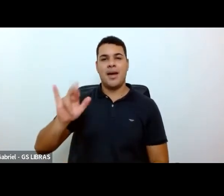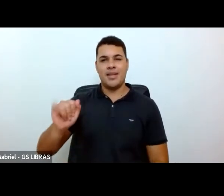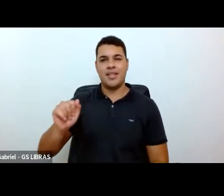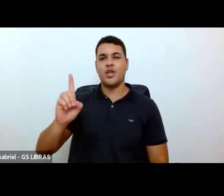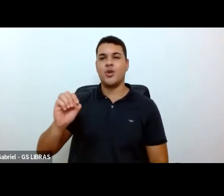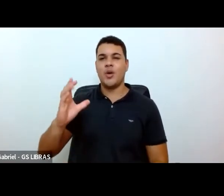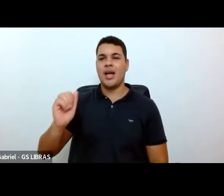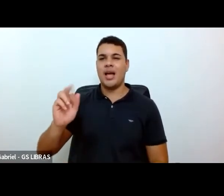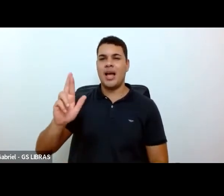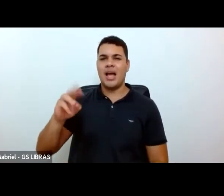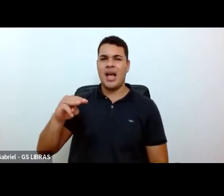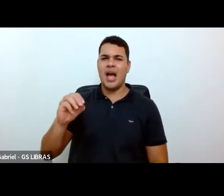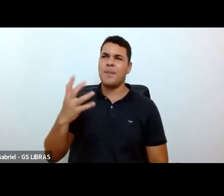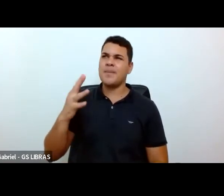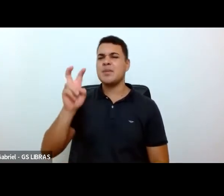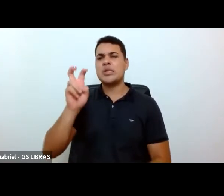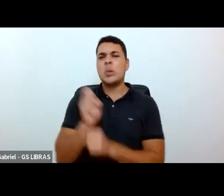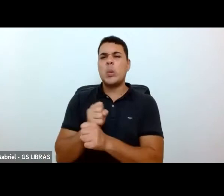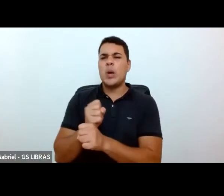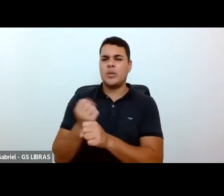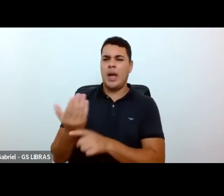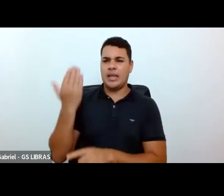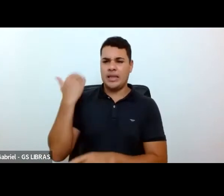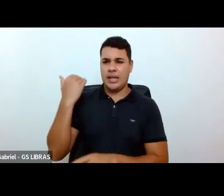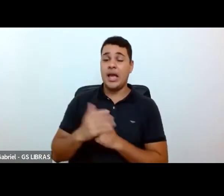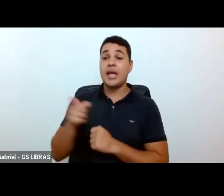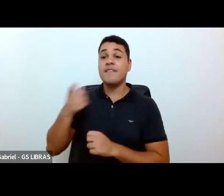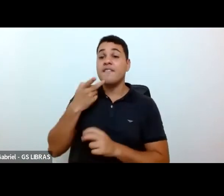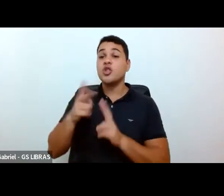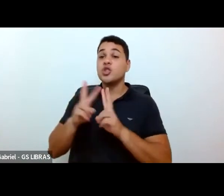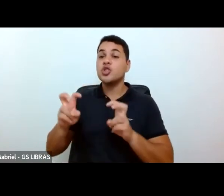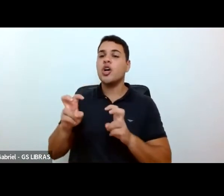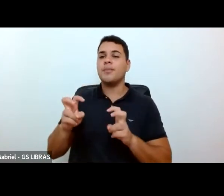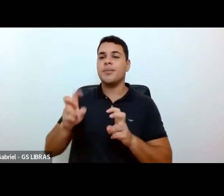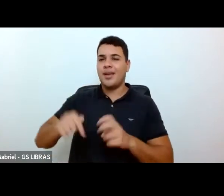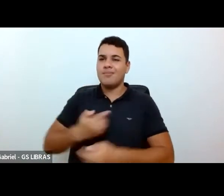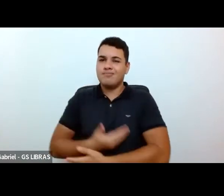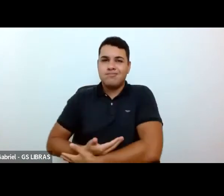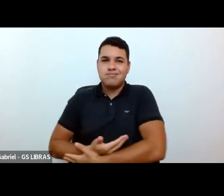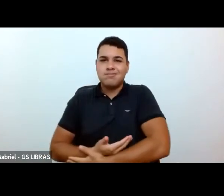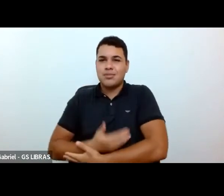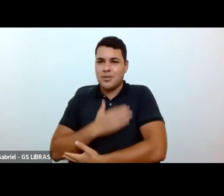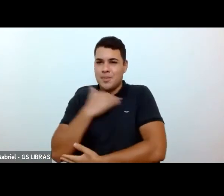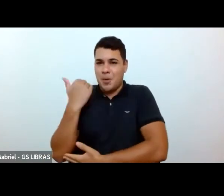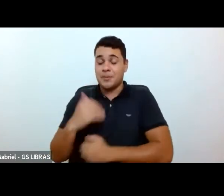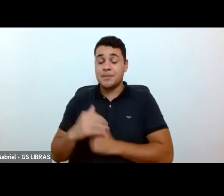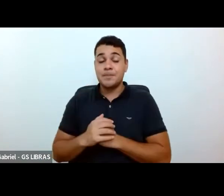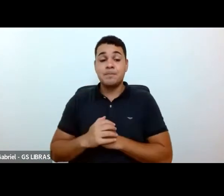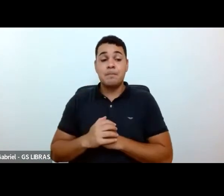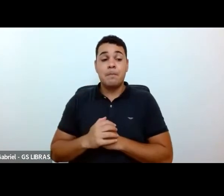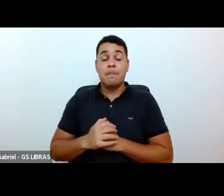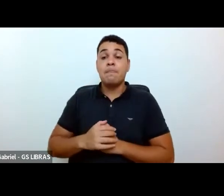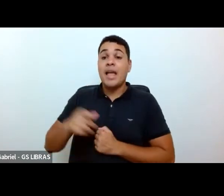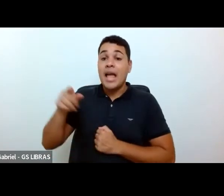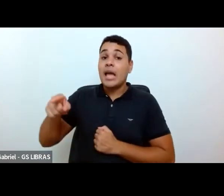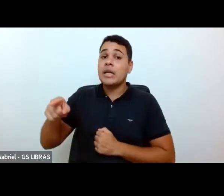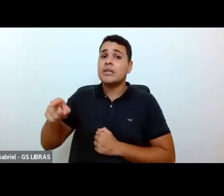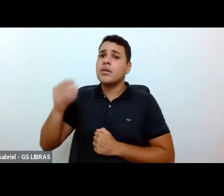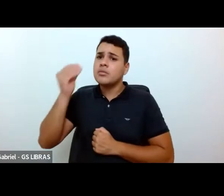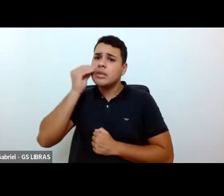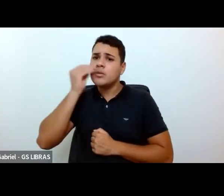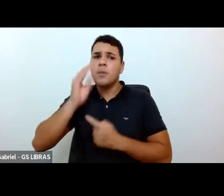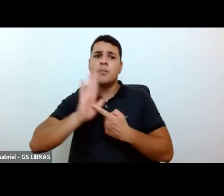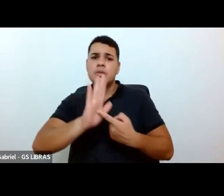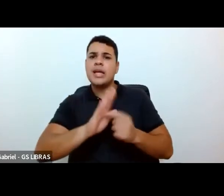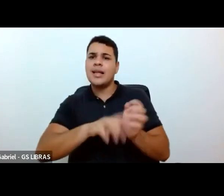já faz uns 5 anos, né, sobre mortalidade materna, né, e foi um evento muito bem articulado em termos de mostrar dados e